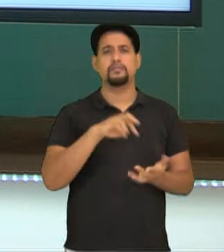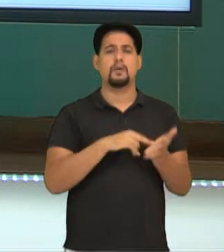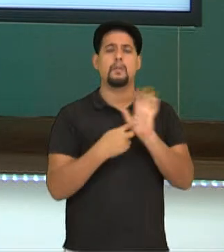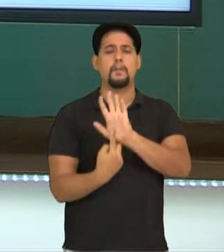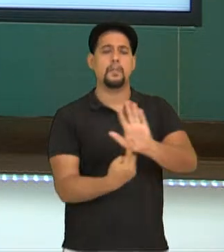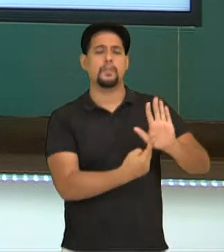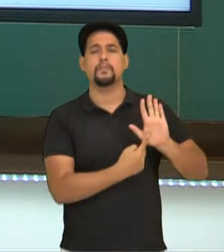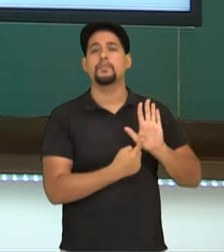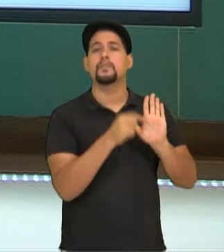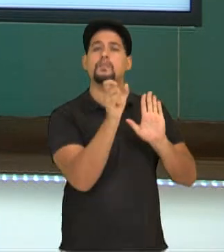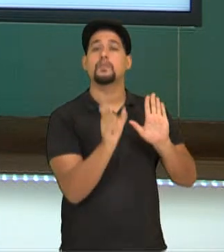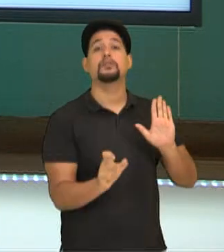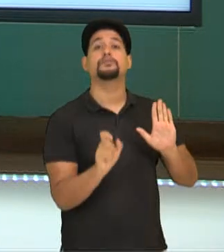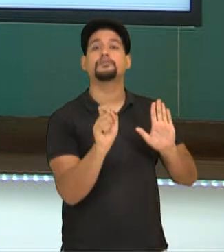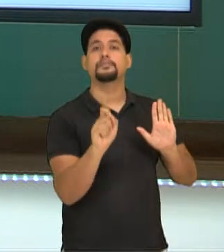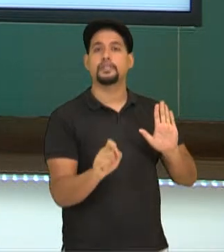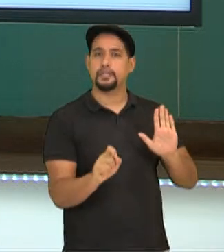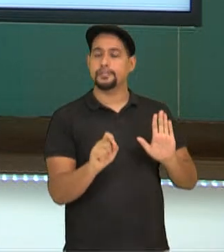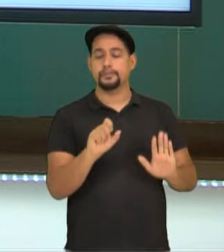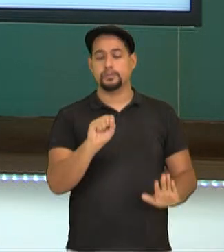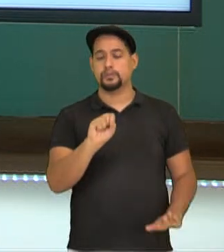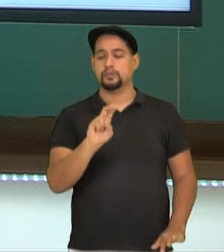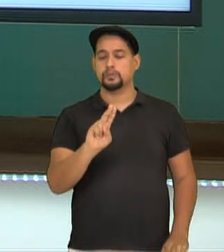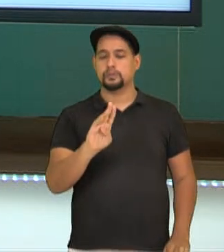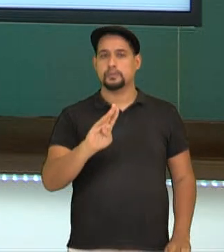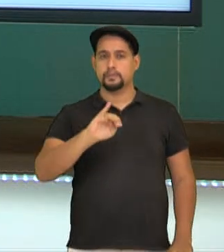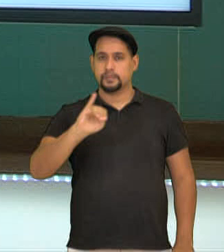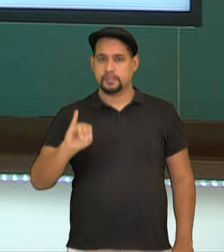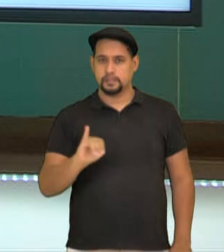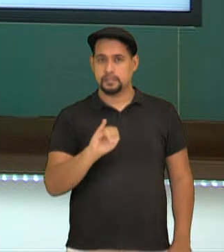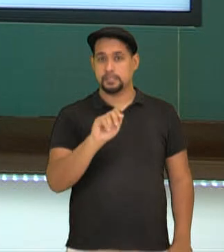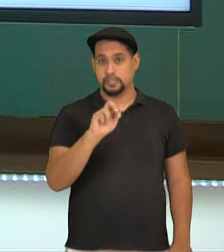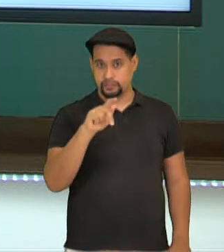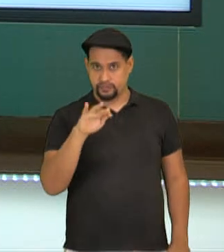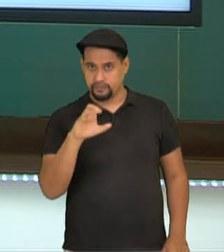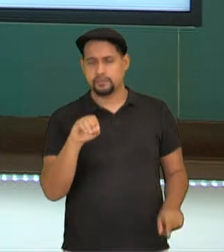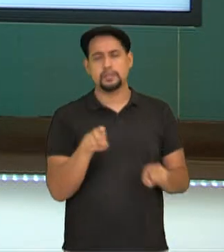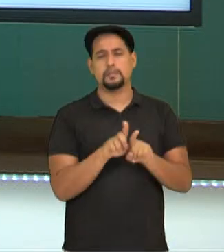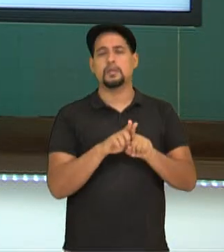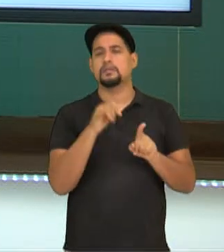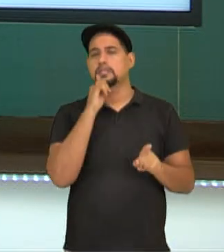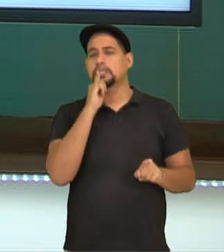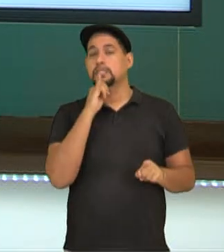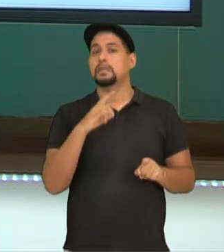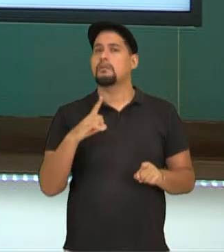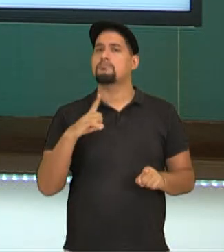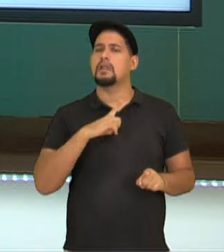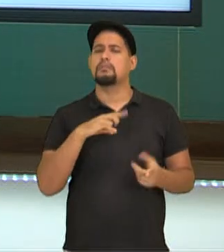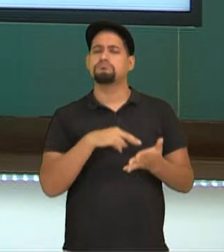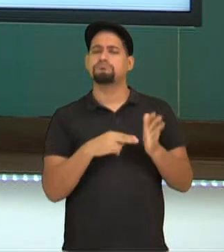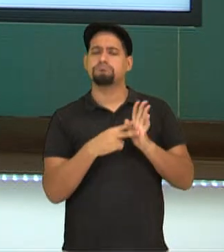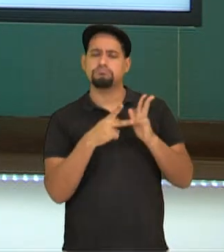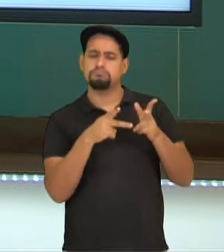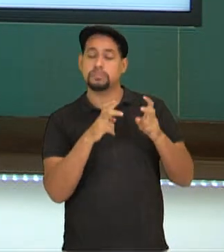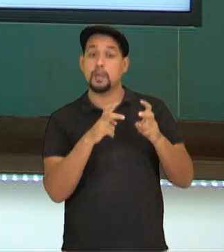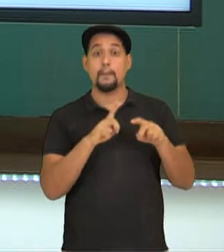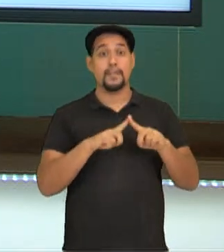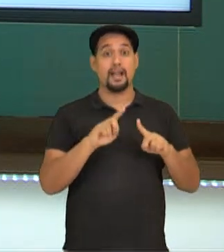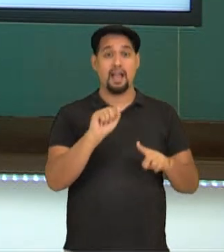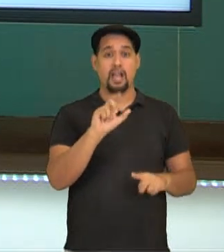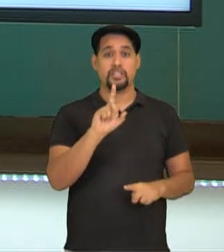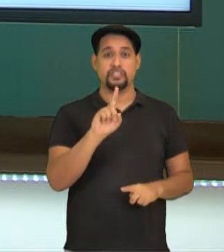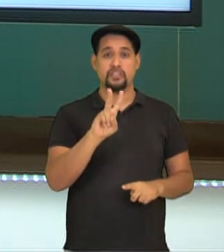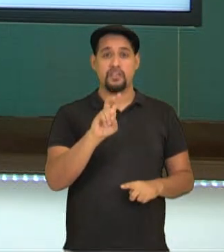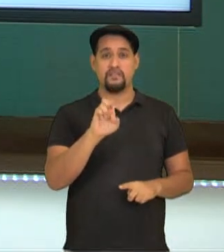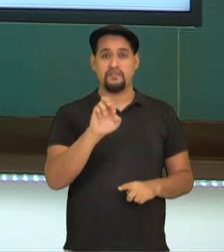caracterizam o substantivo, então vão dar uma característica para aquele substantivo, para aquele ser. O advérbio,